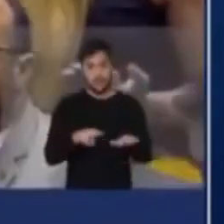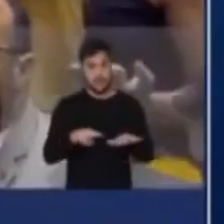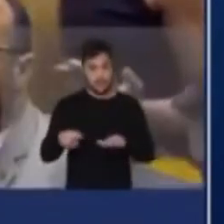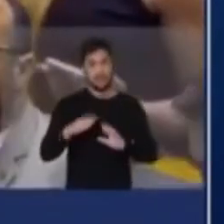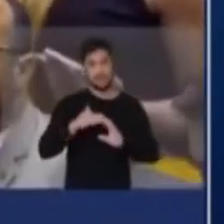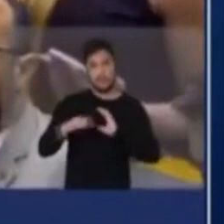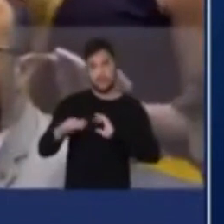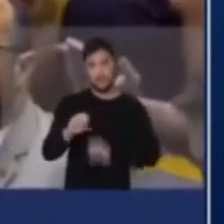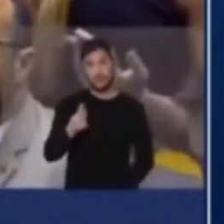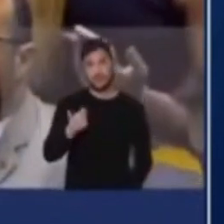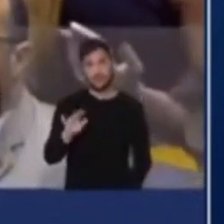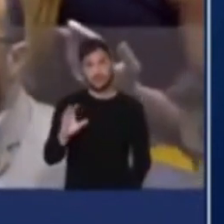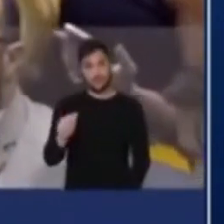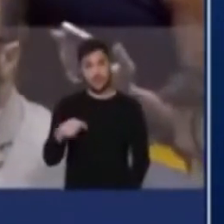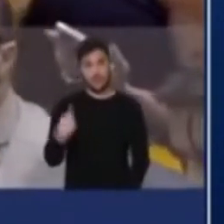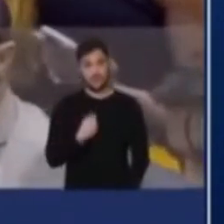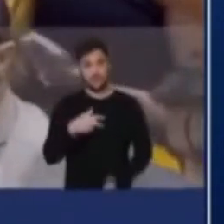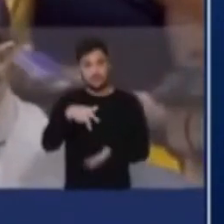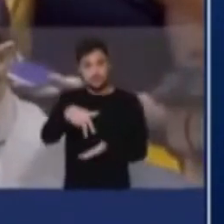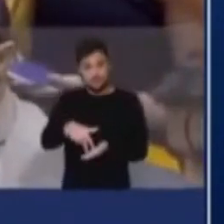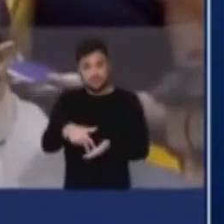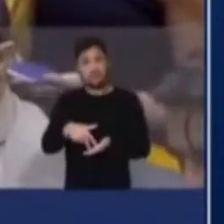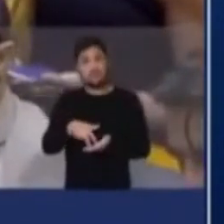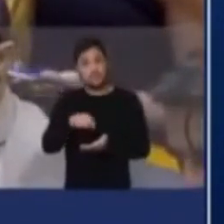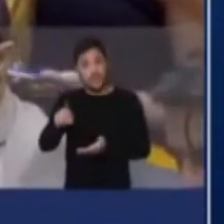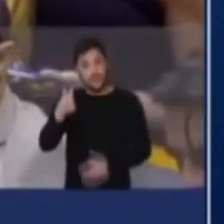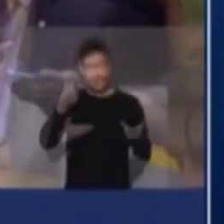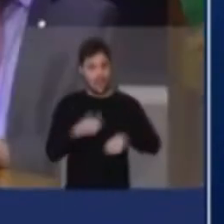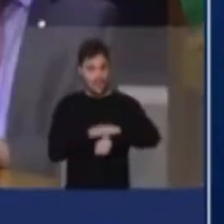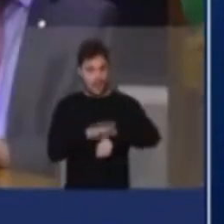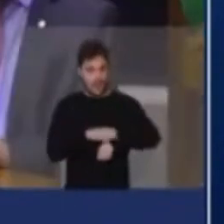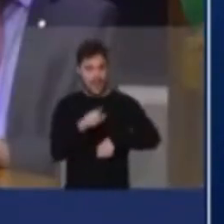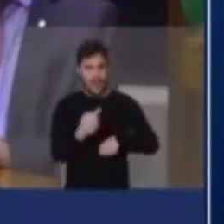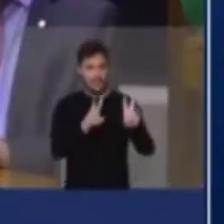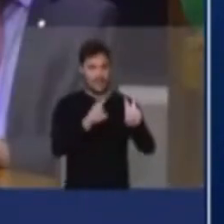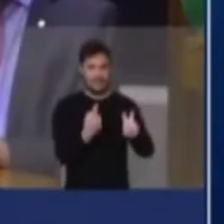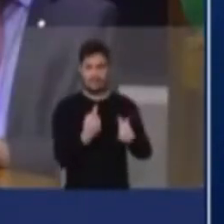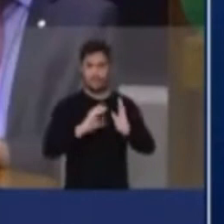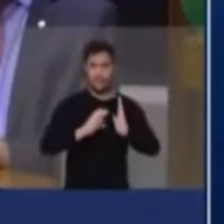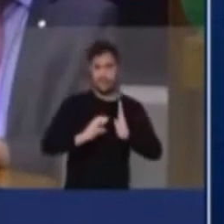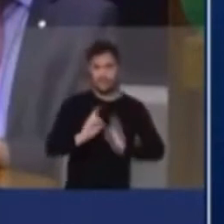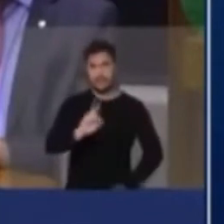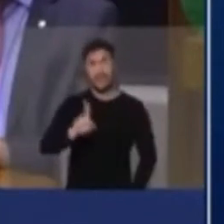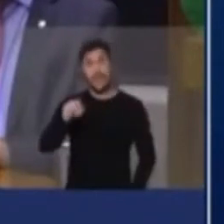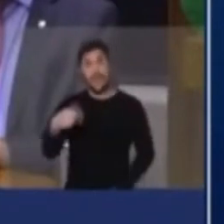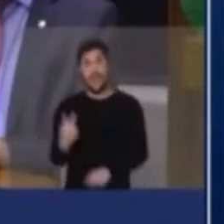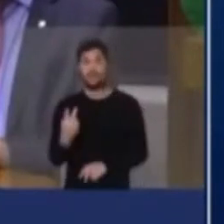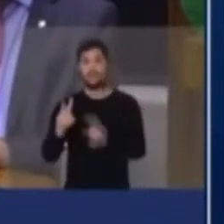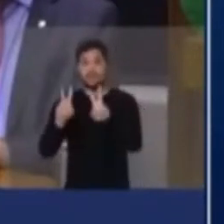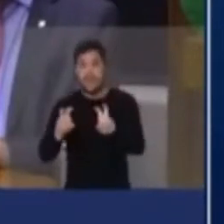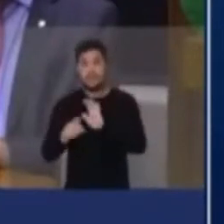né? Essa é uma pauta ruralista. Essas mudanças que foram aprovadas, elas favorecem, elas são uma